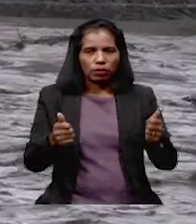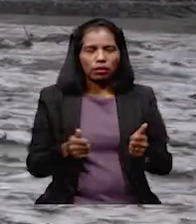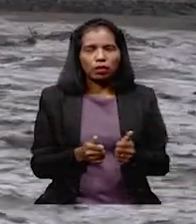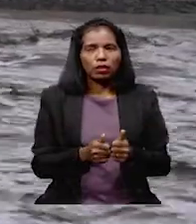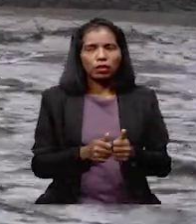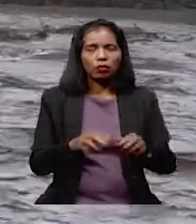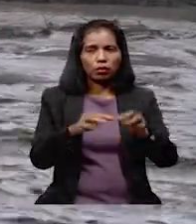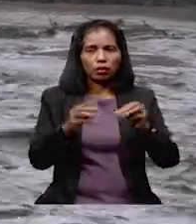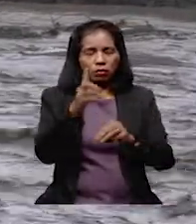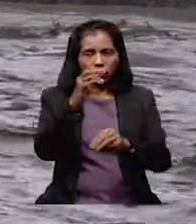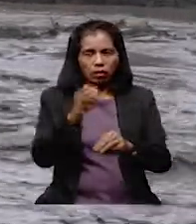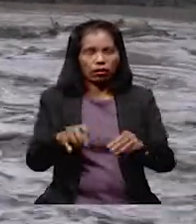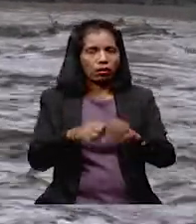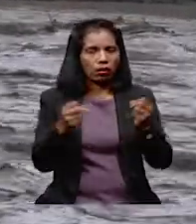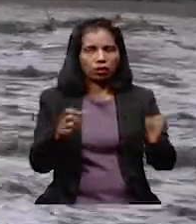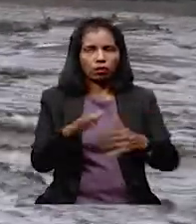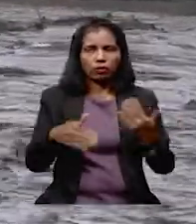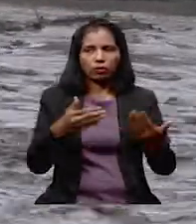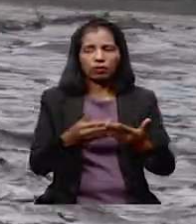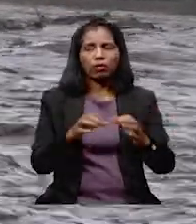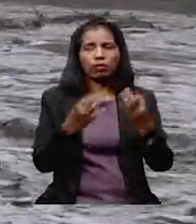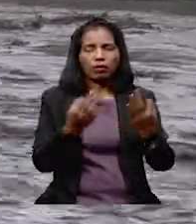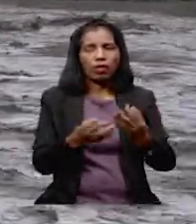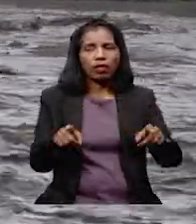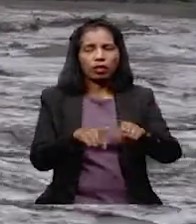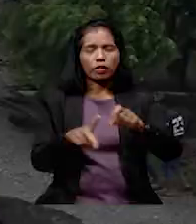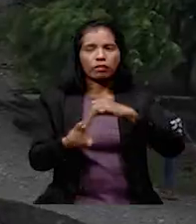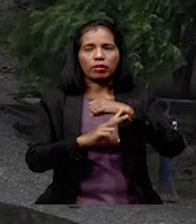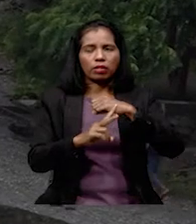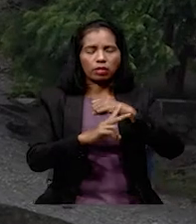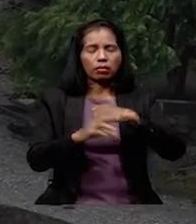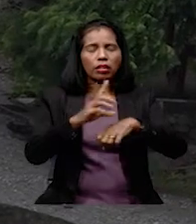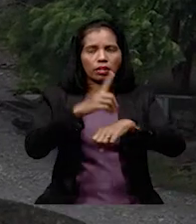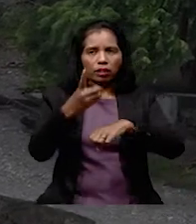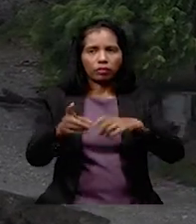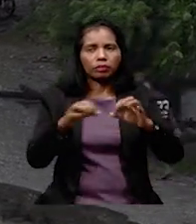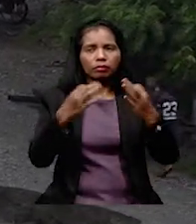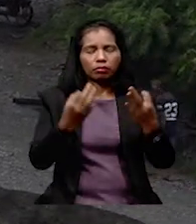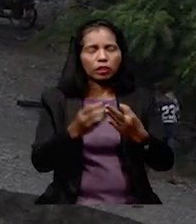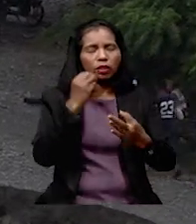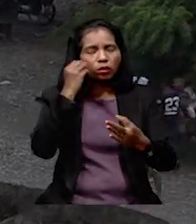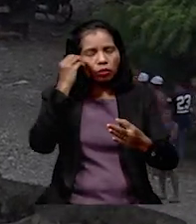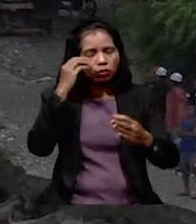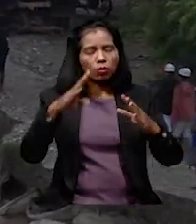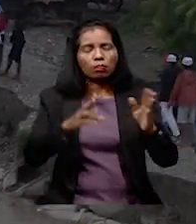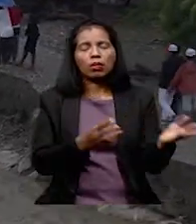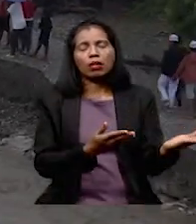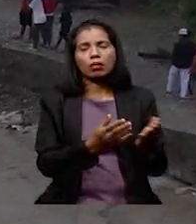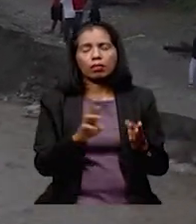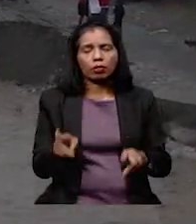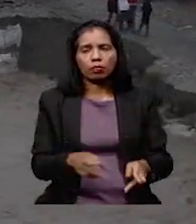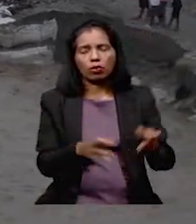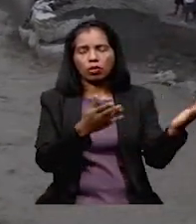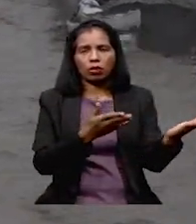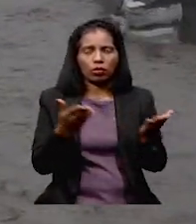Aleixo, município de Leão. Uma caim hirak nebe sai vítima da inundação, né, família balão ne uma mota sobo, no balão mota lori. Situação